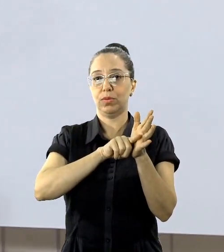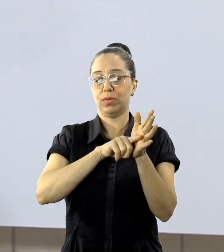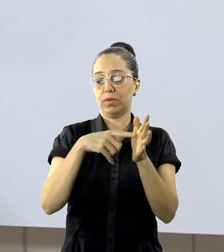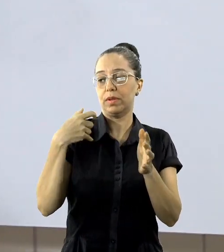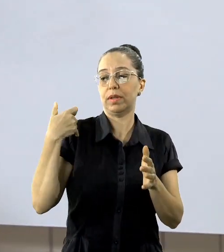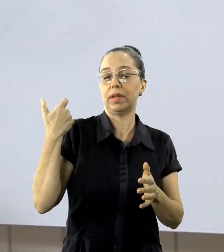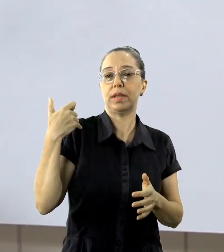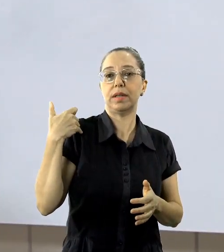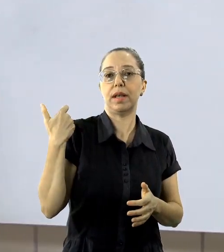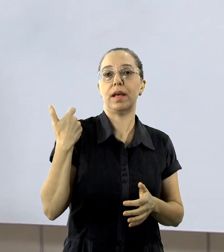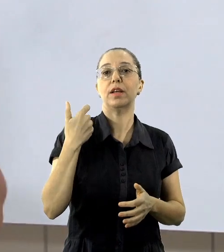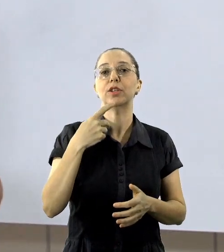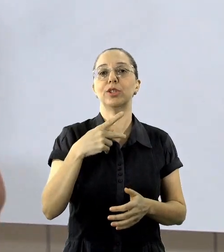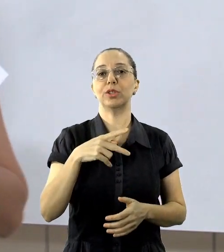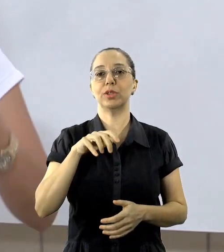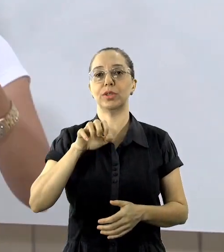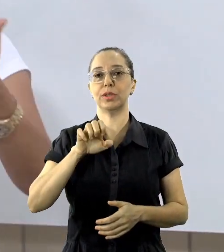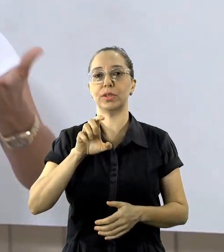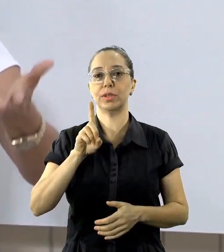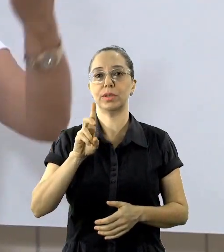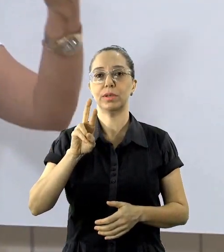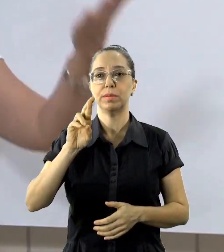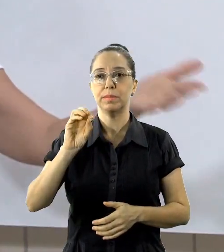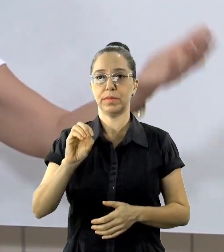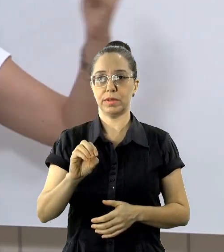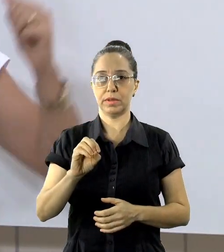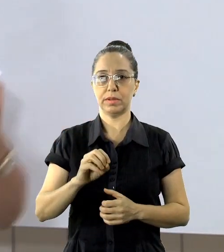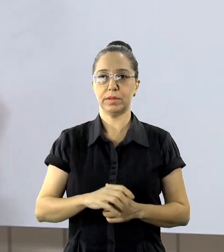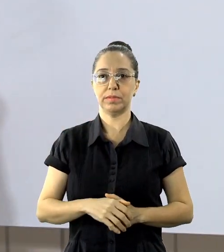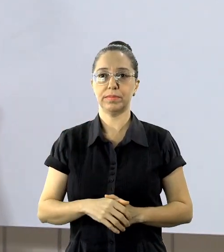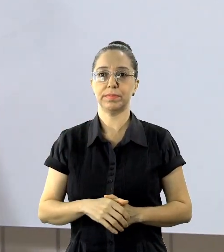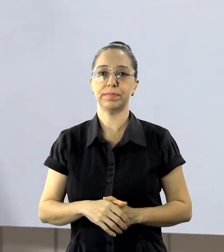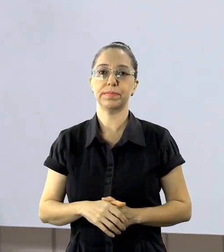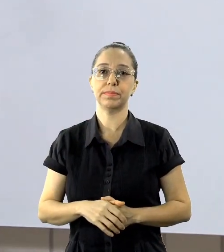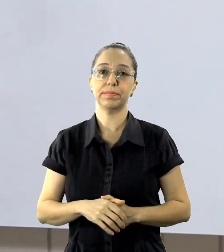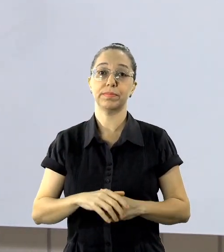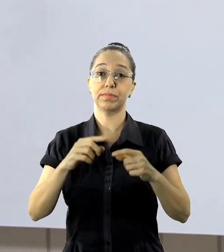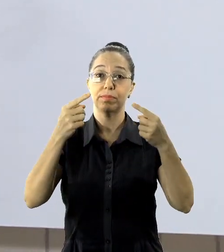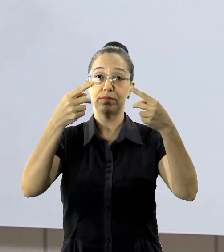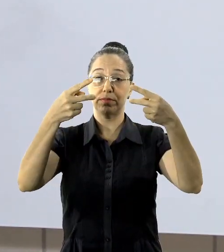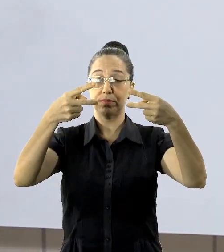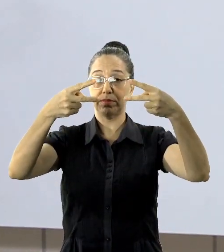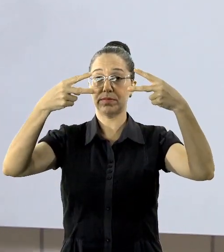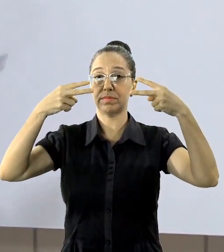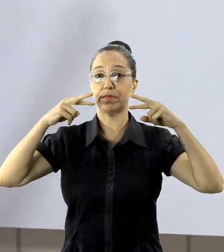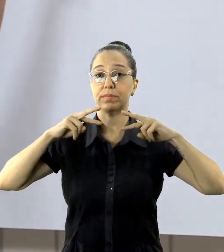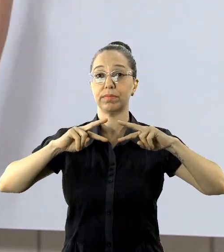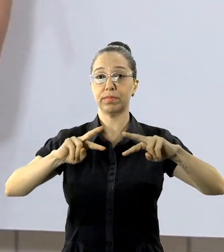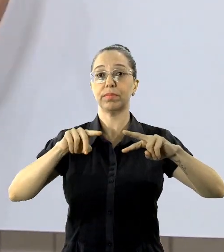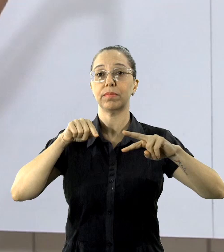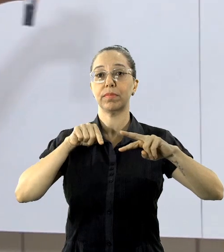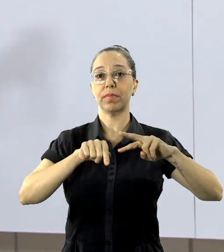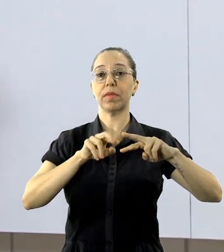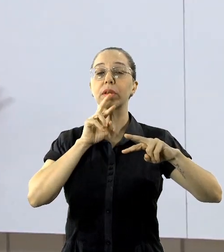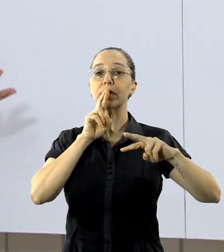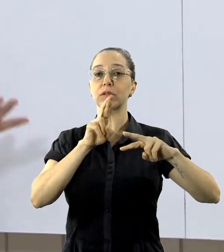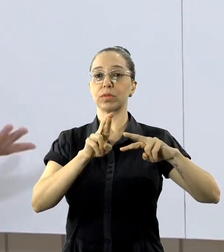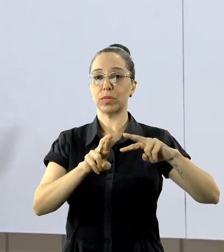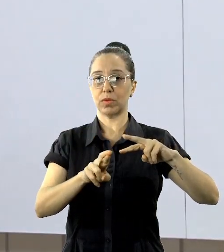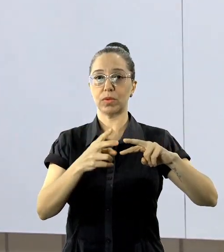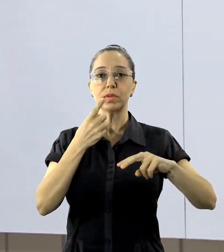sobrar? Isso mesmo, vai sobrar a idade do pai de Pedro, que é o que o nosso problema pergunta. Então,